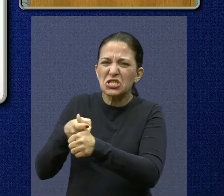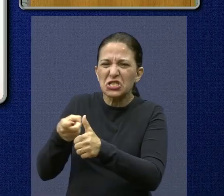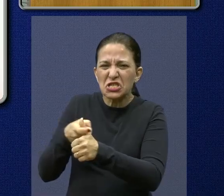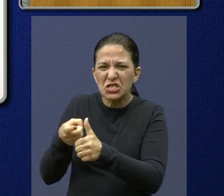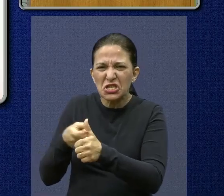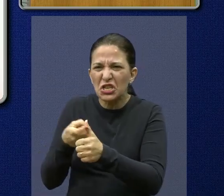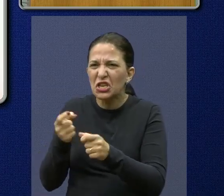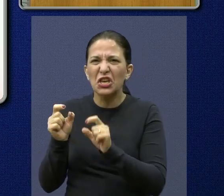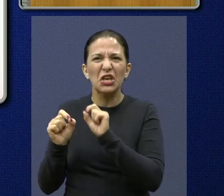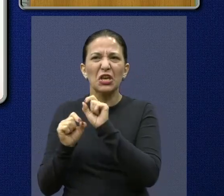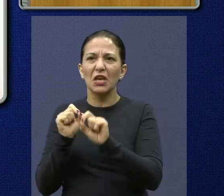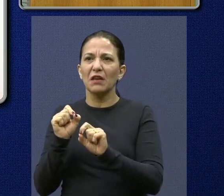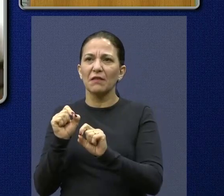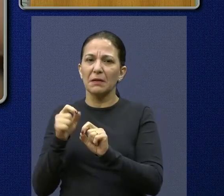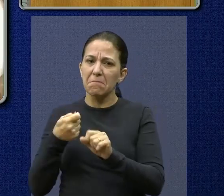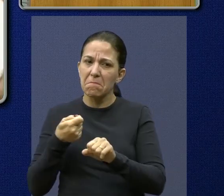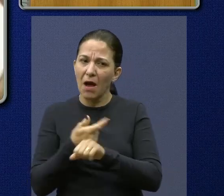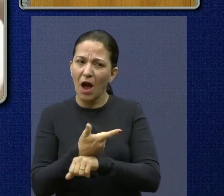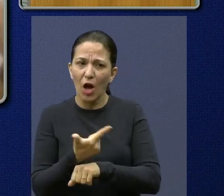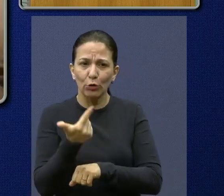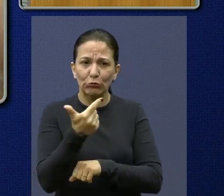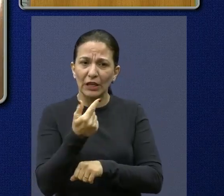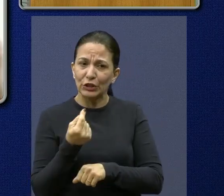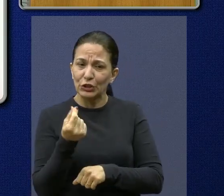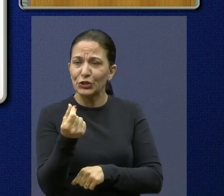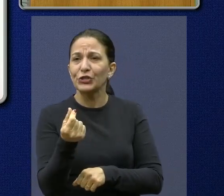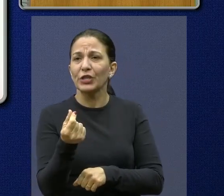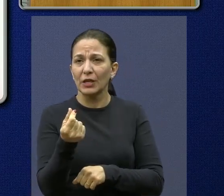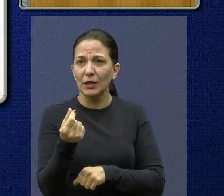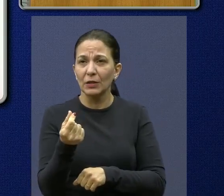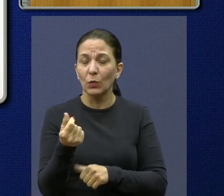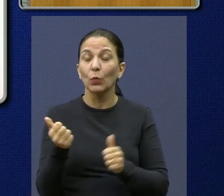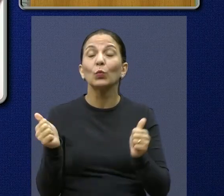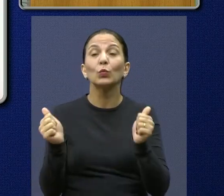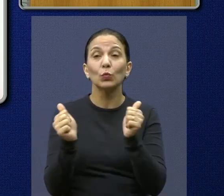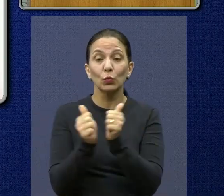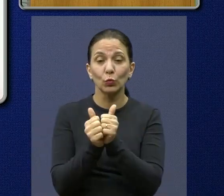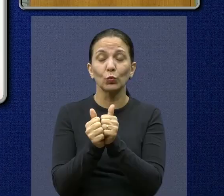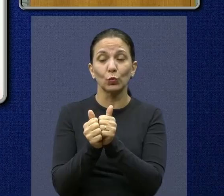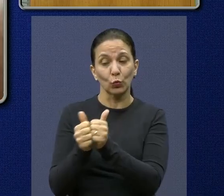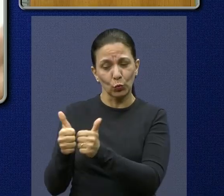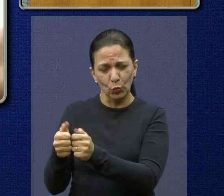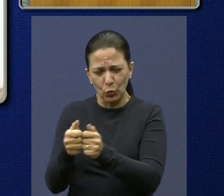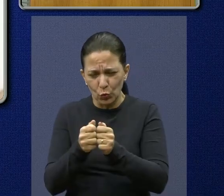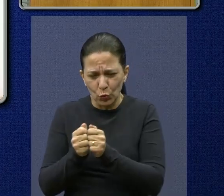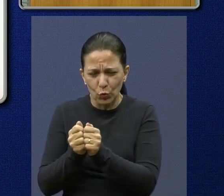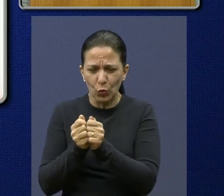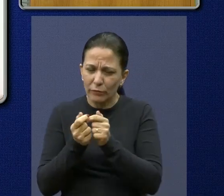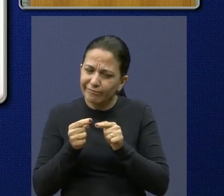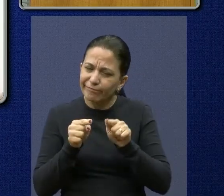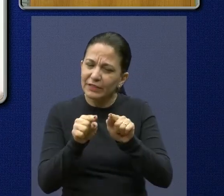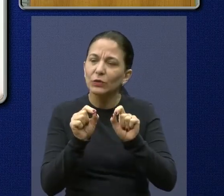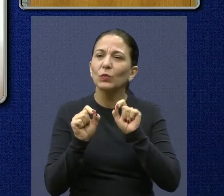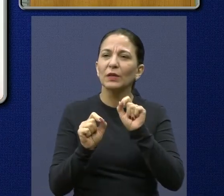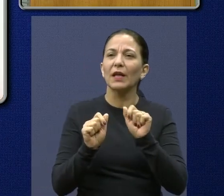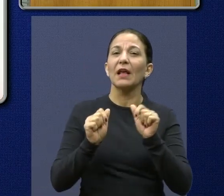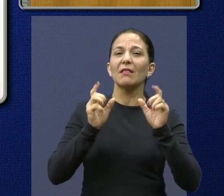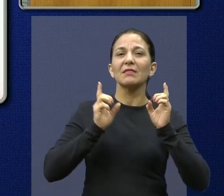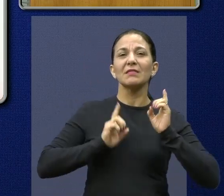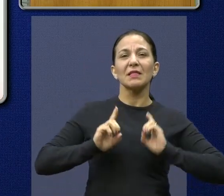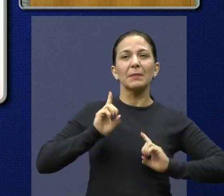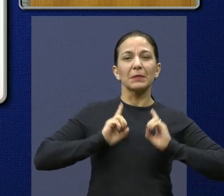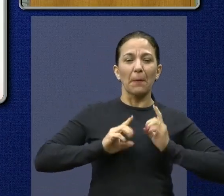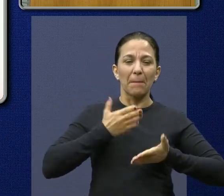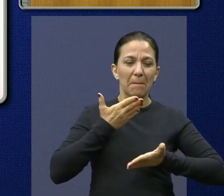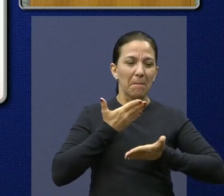assim, os dois principais transtornos que vêm junto com o transtorno do jogo é a depressão, porque imagina você perder tudo.